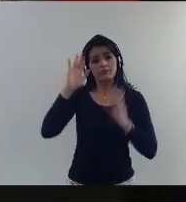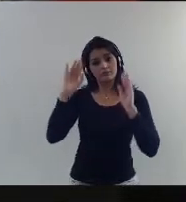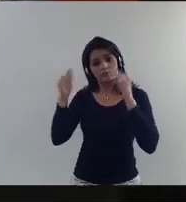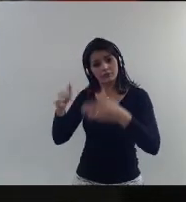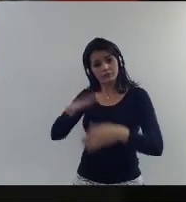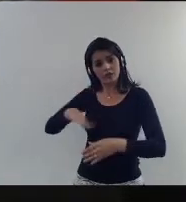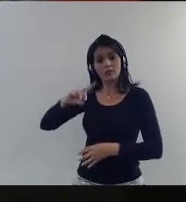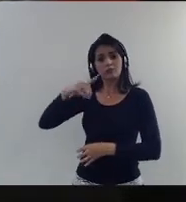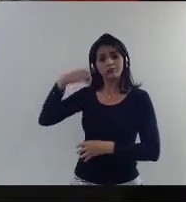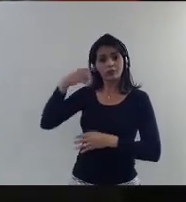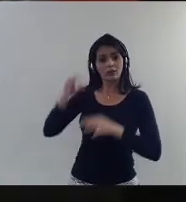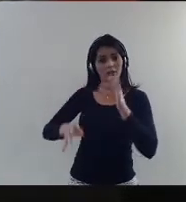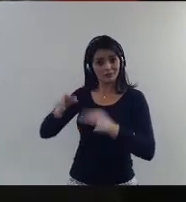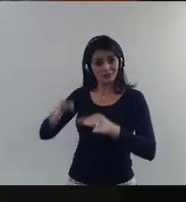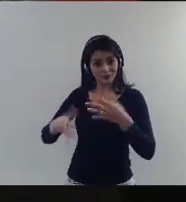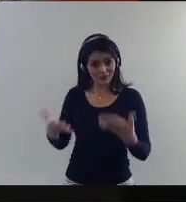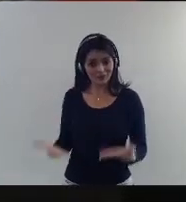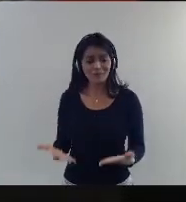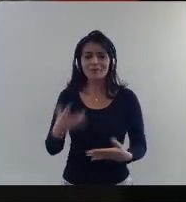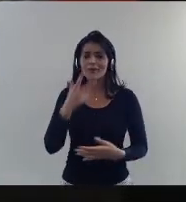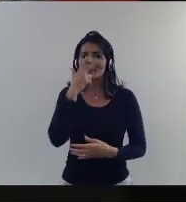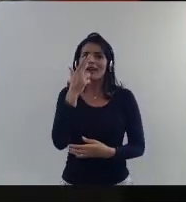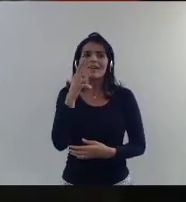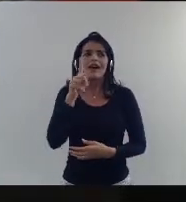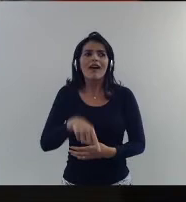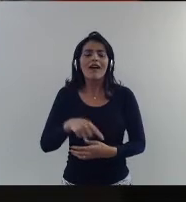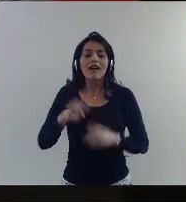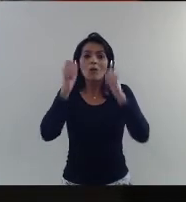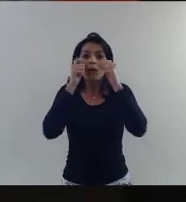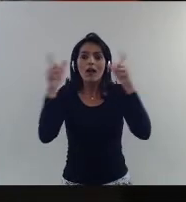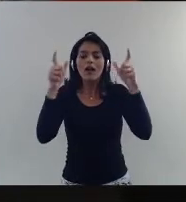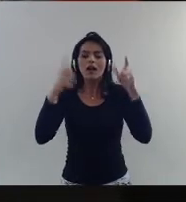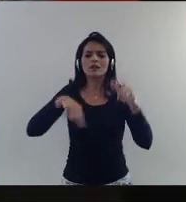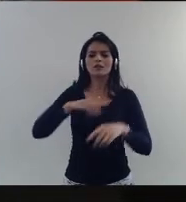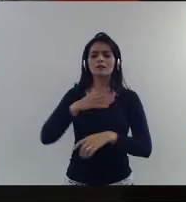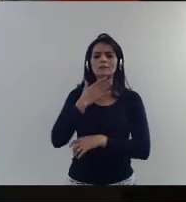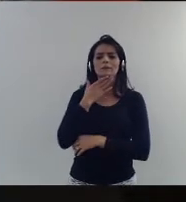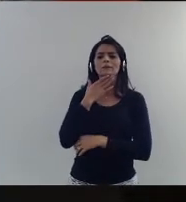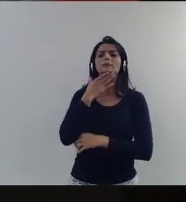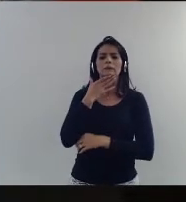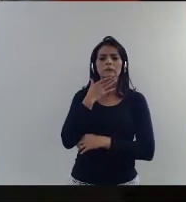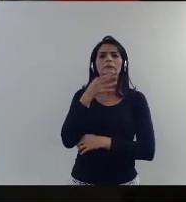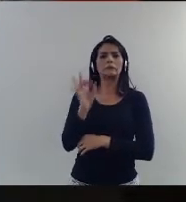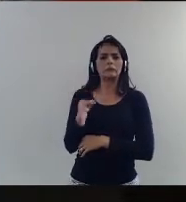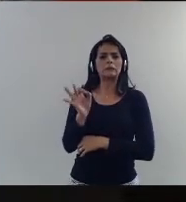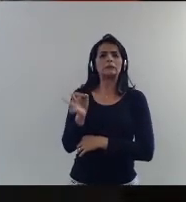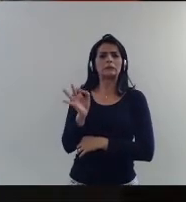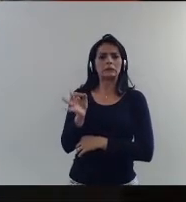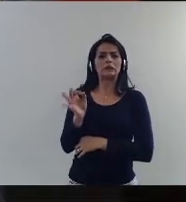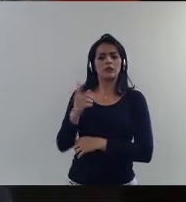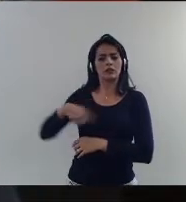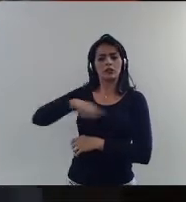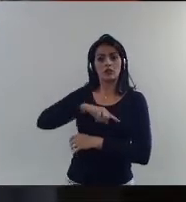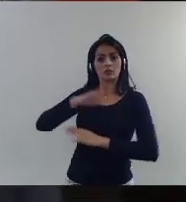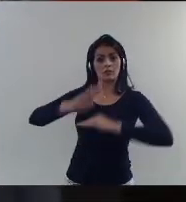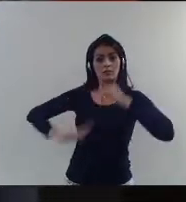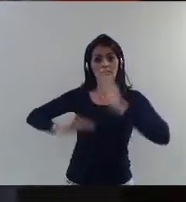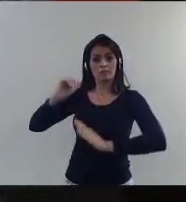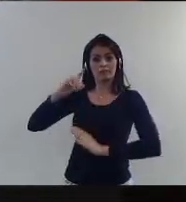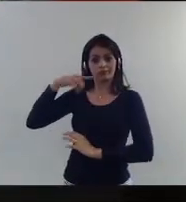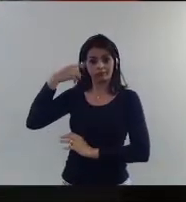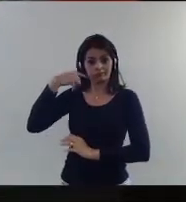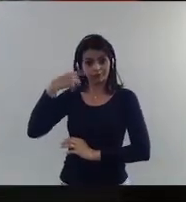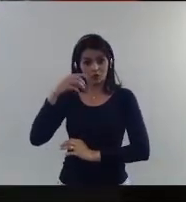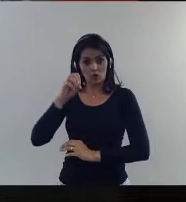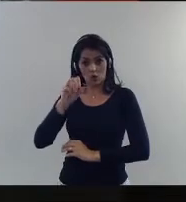E isso fica, talvez, um alerta, né, para a nossa classe, para a